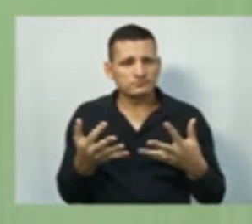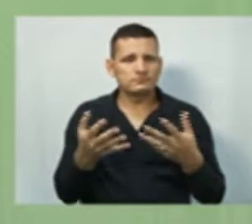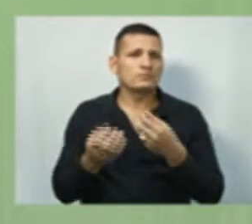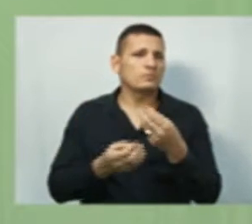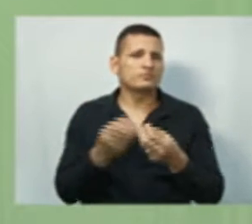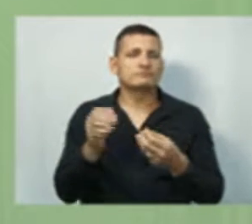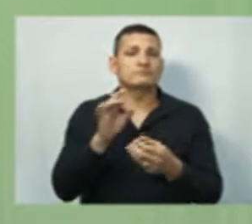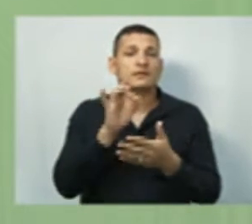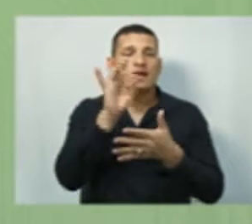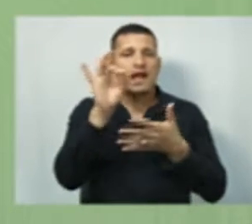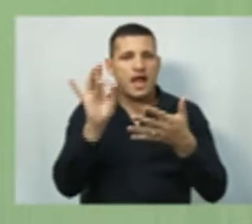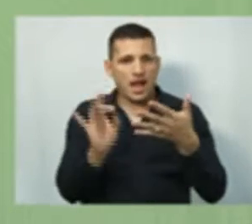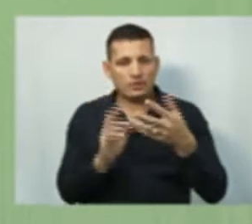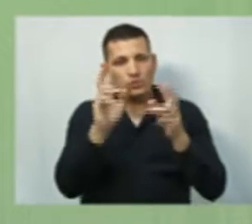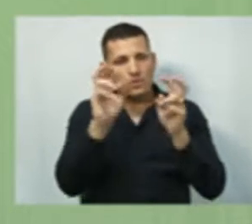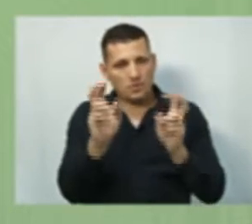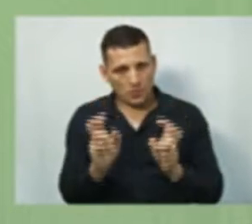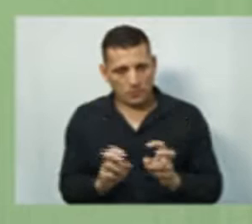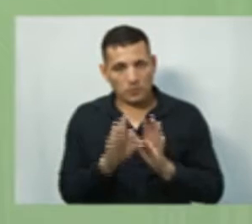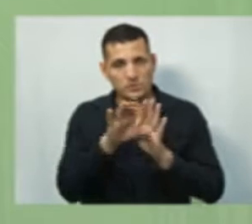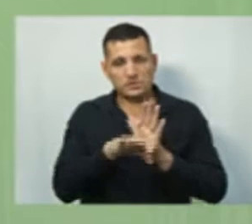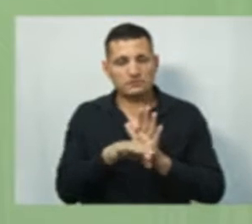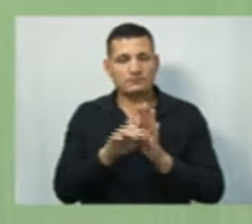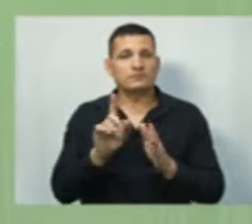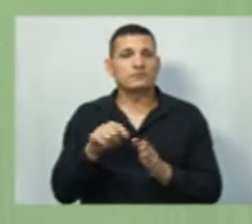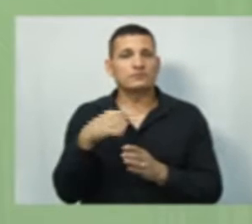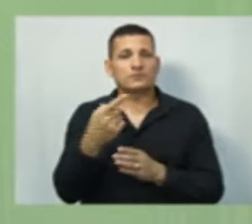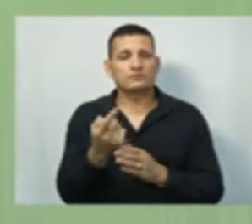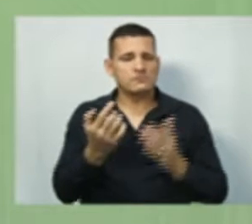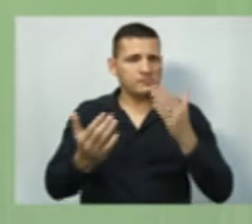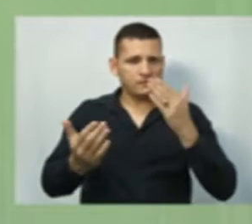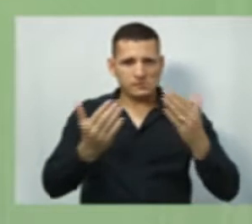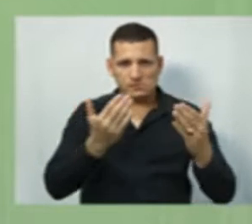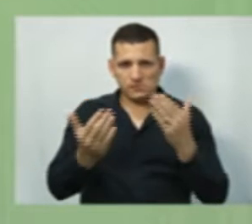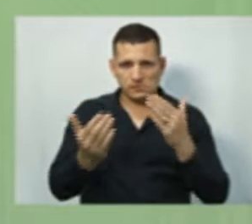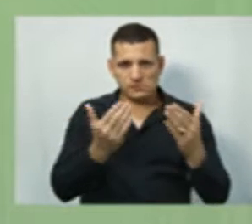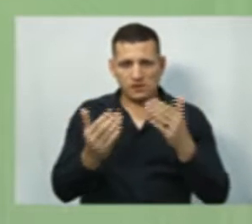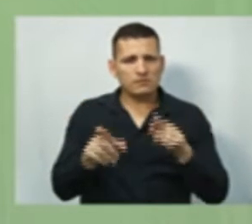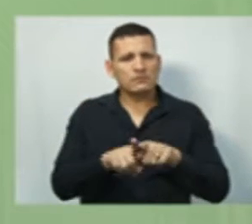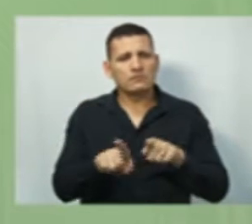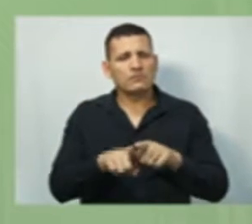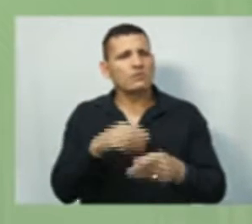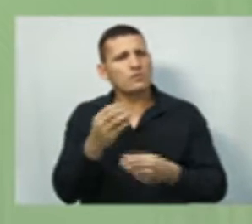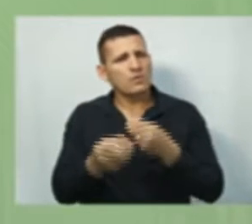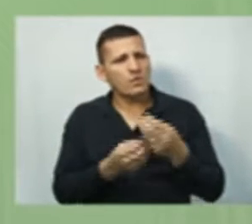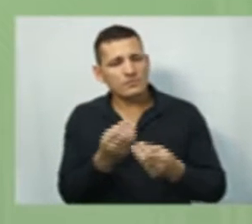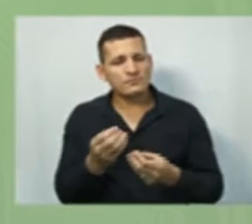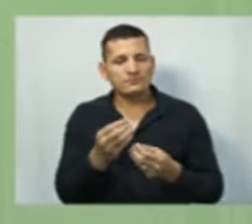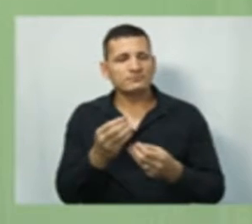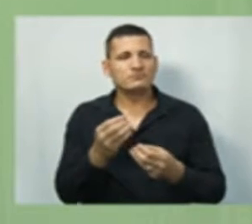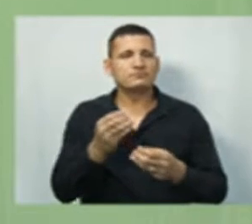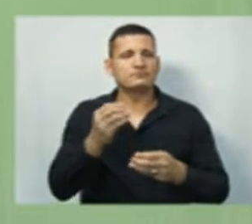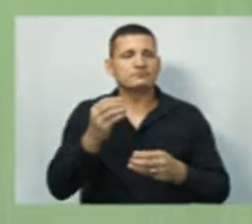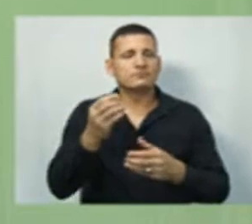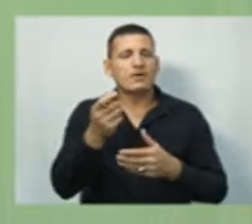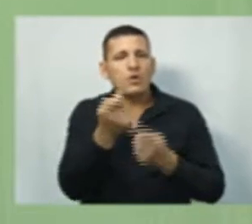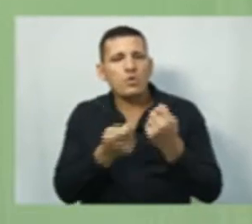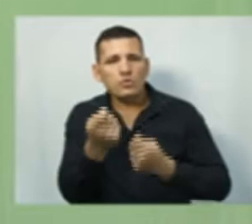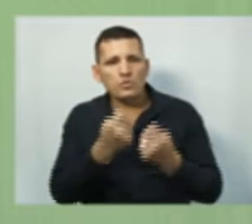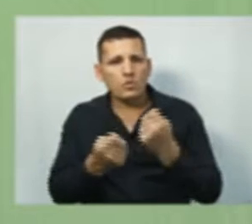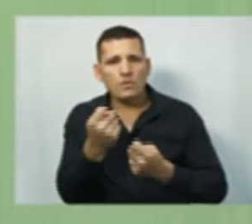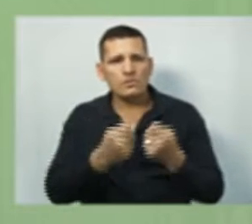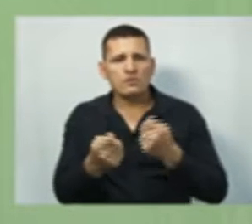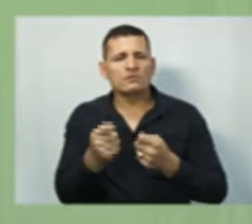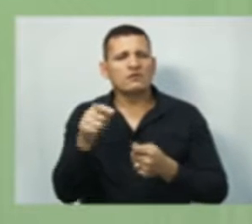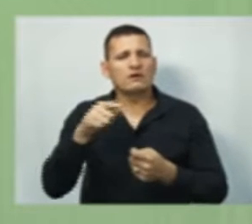a um. Depois disso, vamos tratar de analisar o fluxo circular da atividade econômica. Fluxo, porque